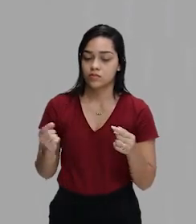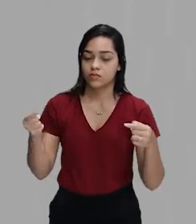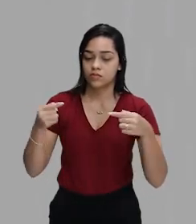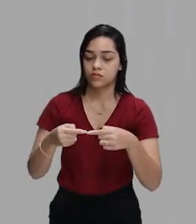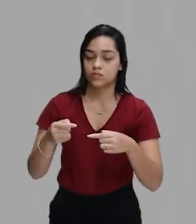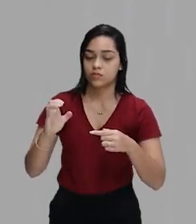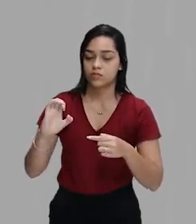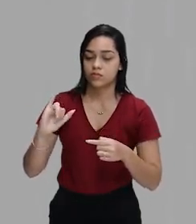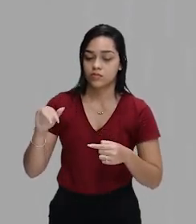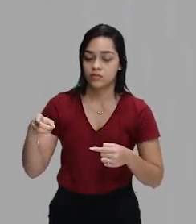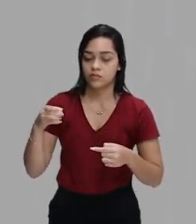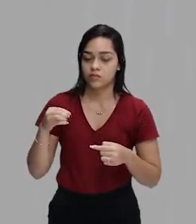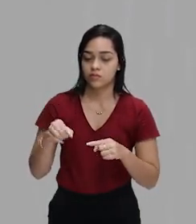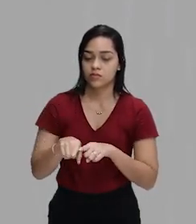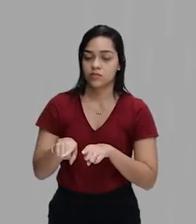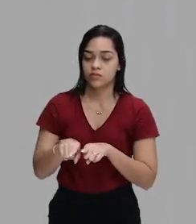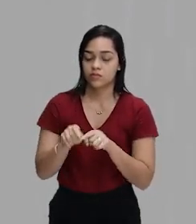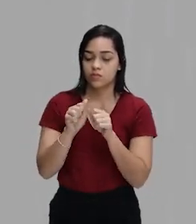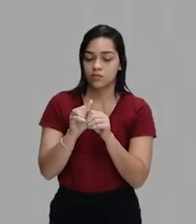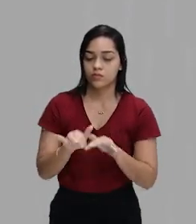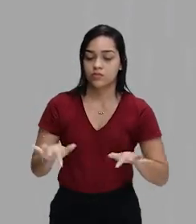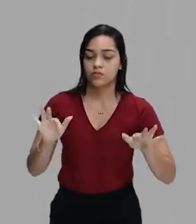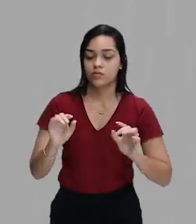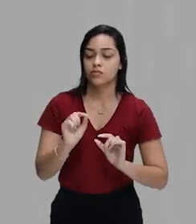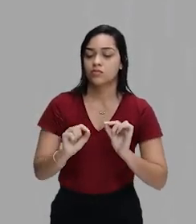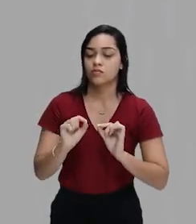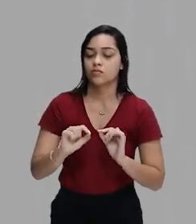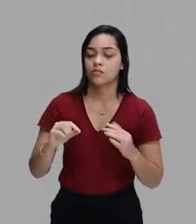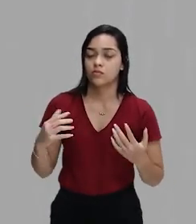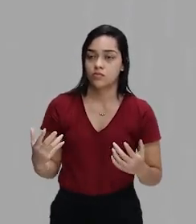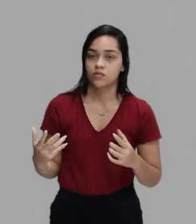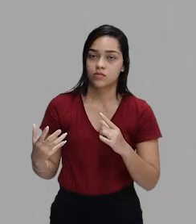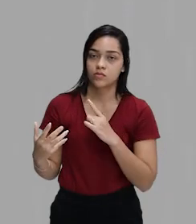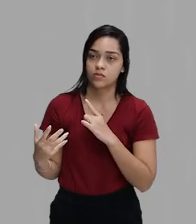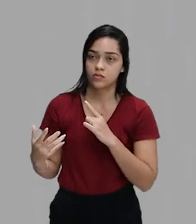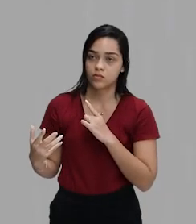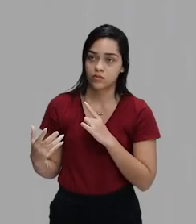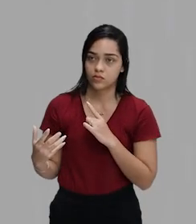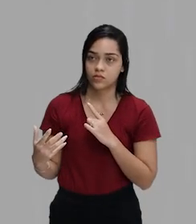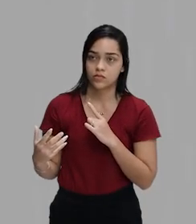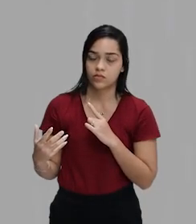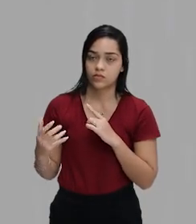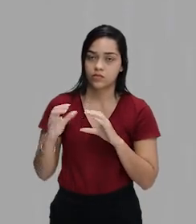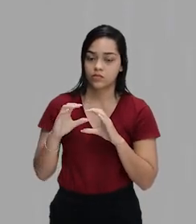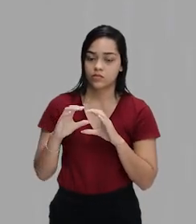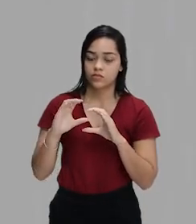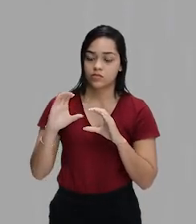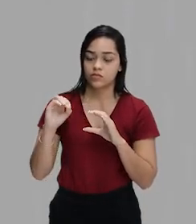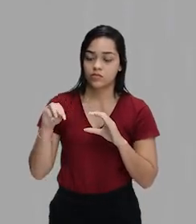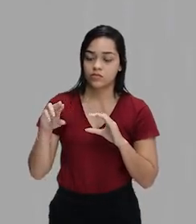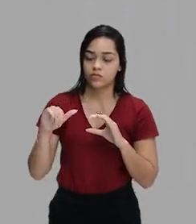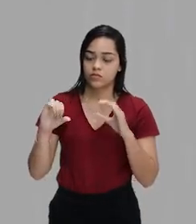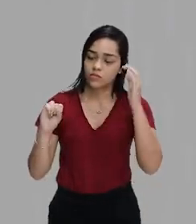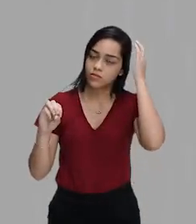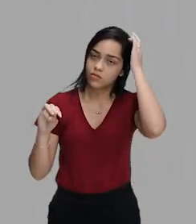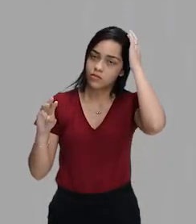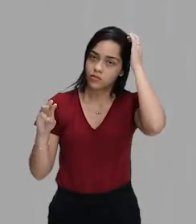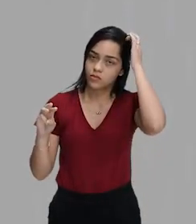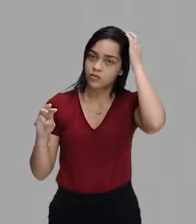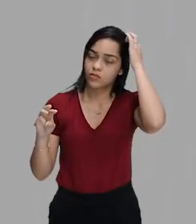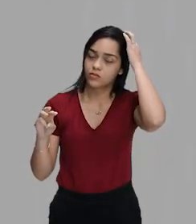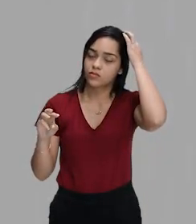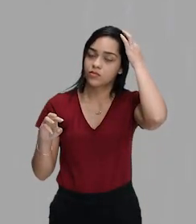eixo, e ela vai contribuir para a expansão, olha só, a expansão do comunismo soviético no leste